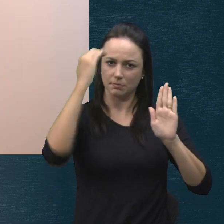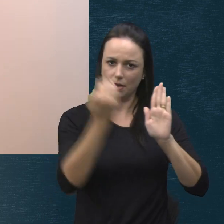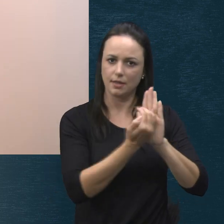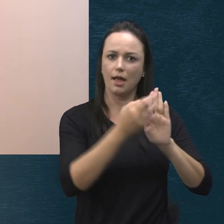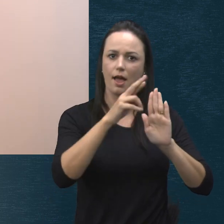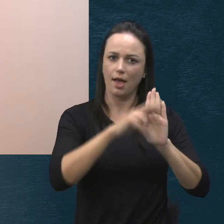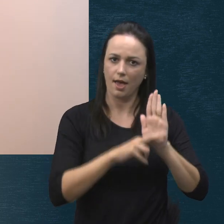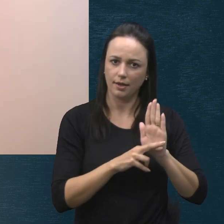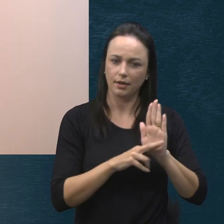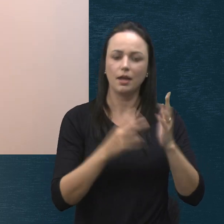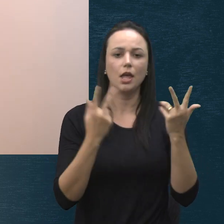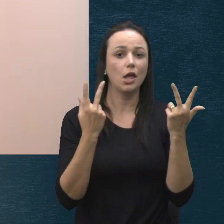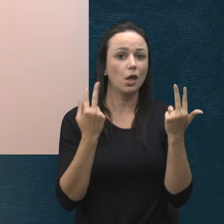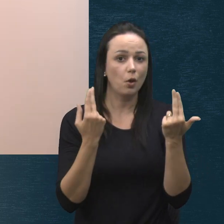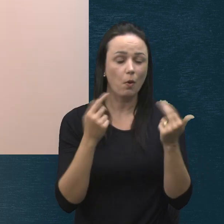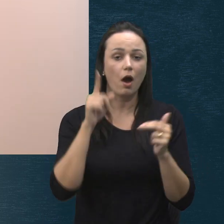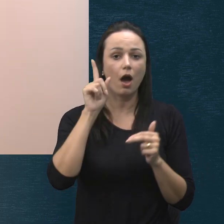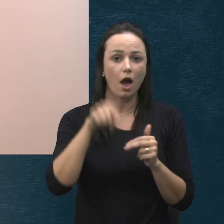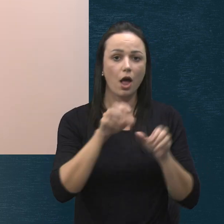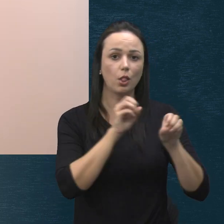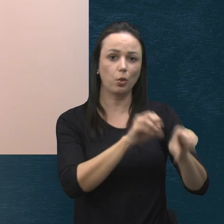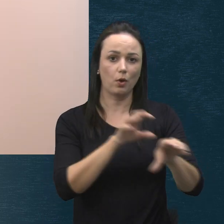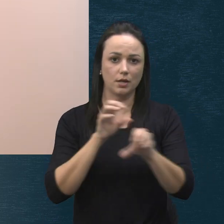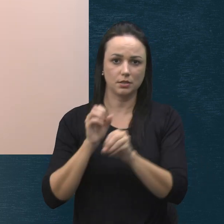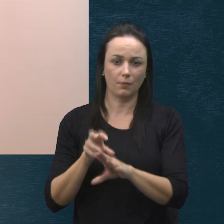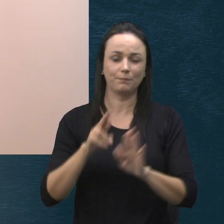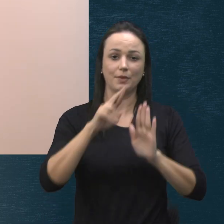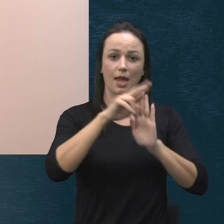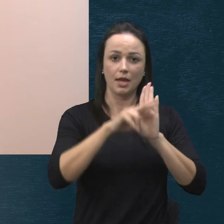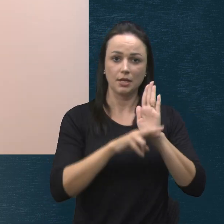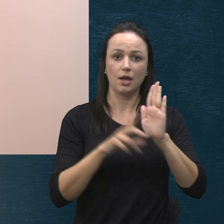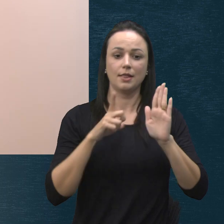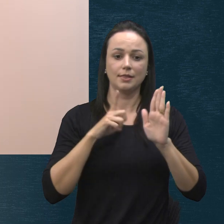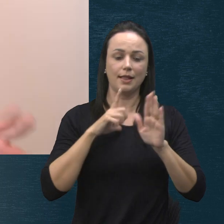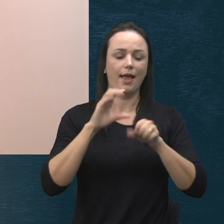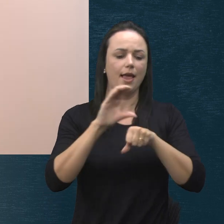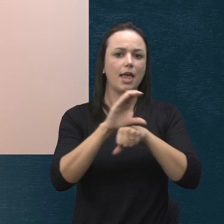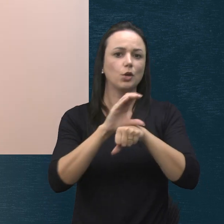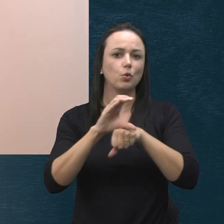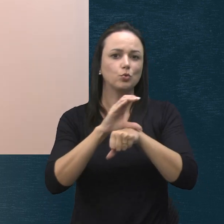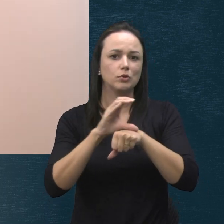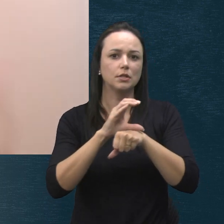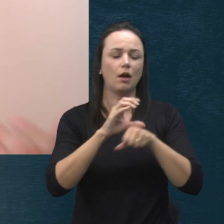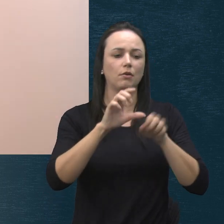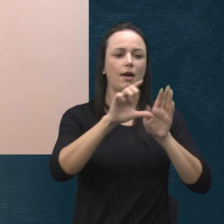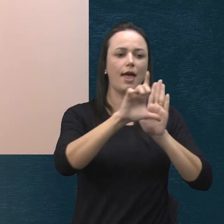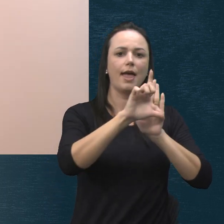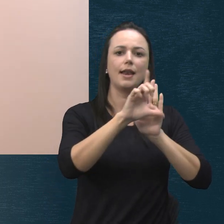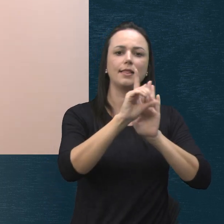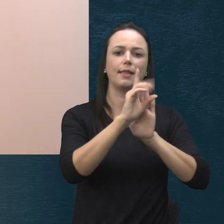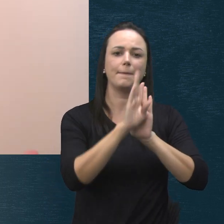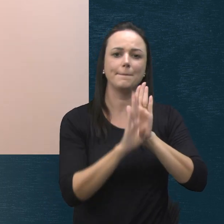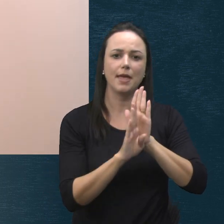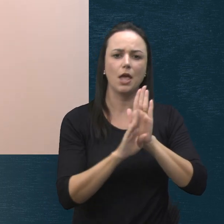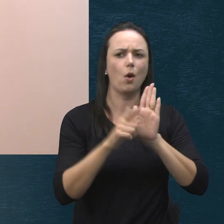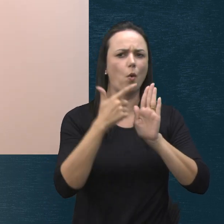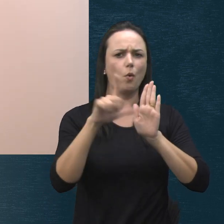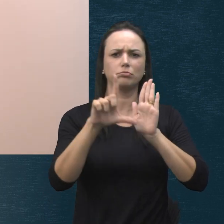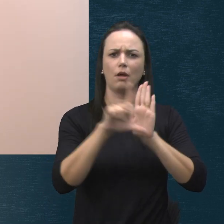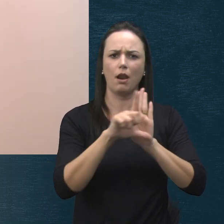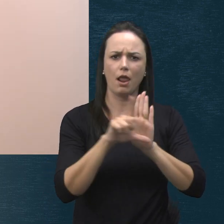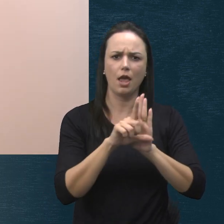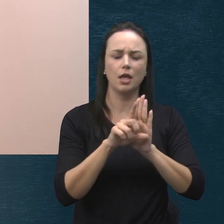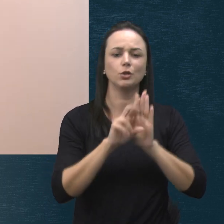cumpridas. A mesma coisa na educação. Então, as regras que estão previstas na Constituição, na LDB, em toda outra legislação sobre